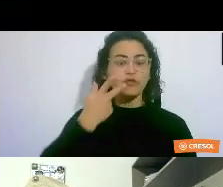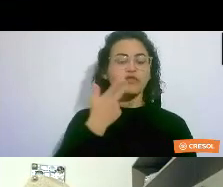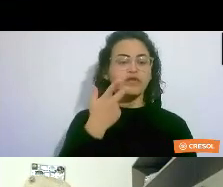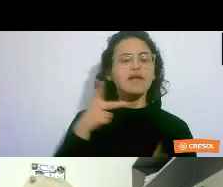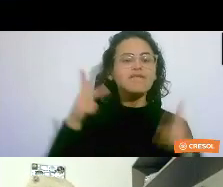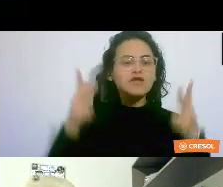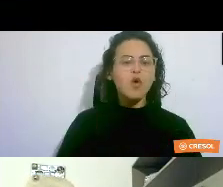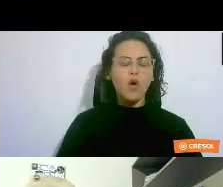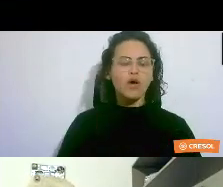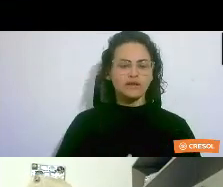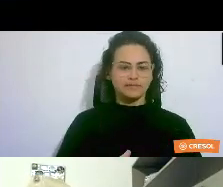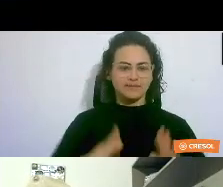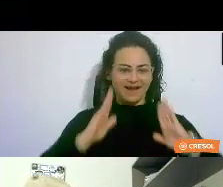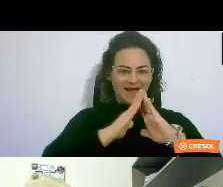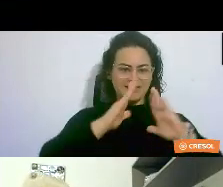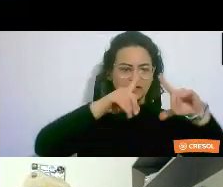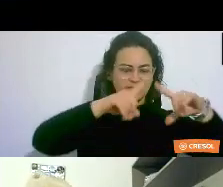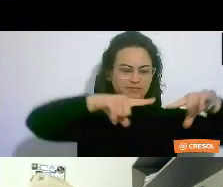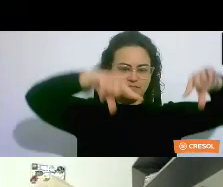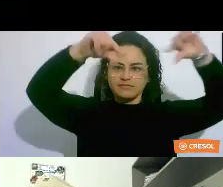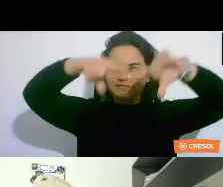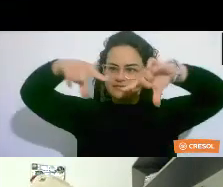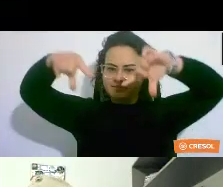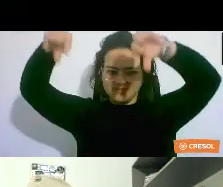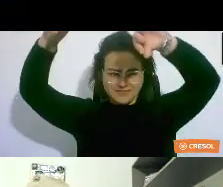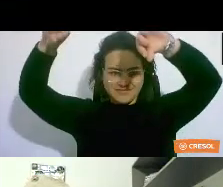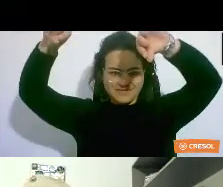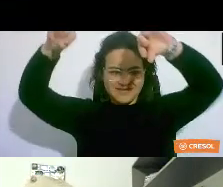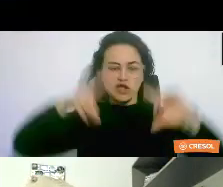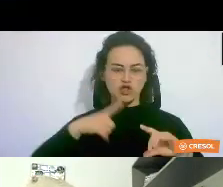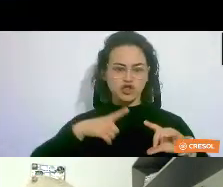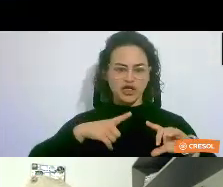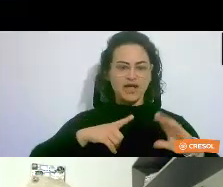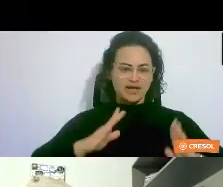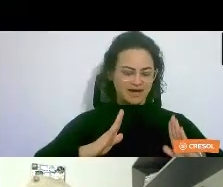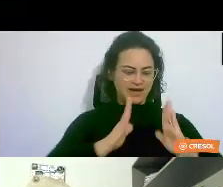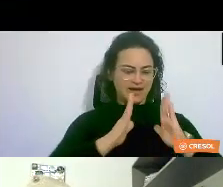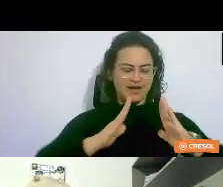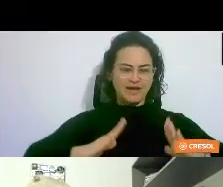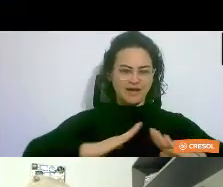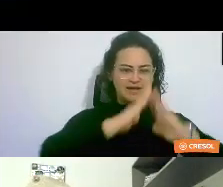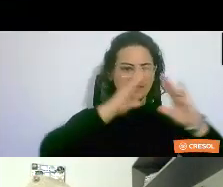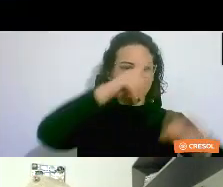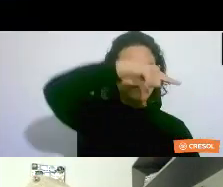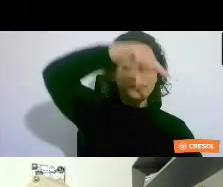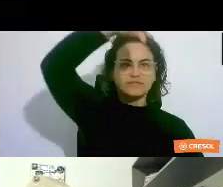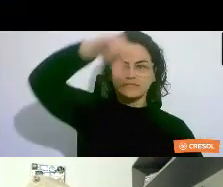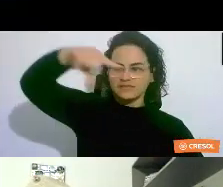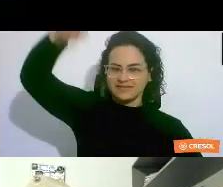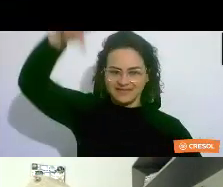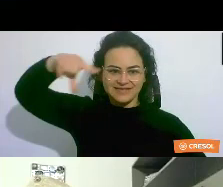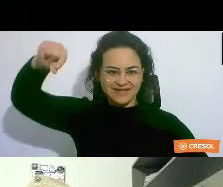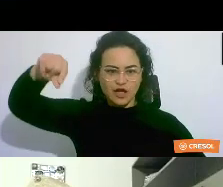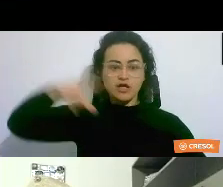Média, onde o senhor feudal fazia um fosso em volta, colocava água, colocava jacaré